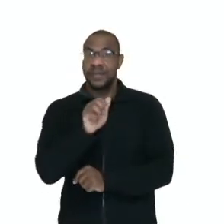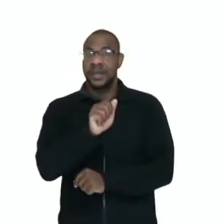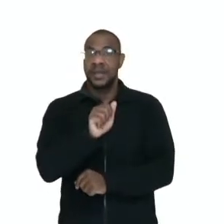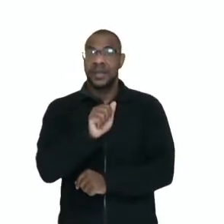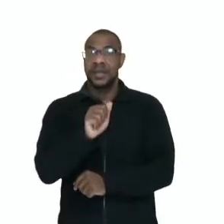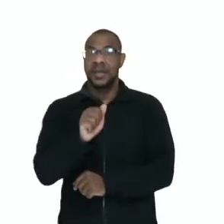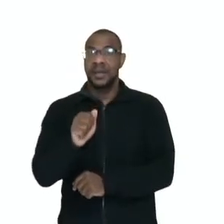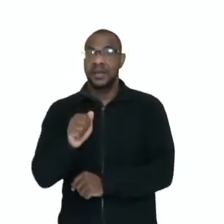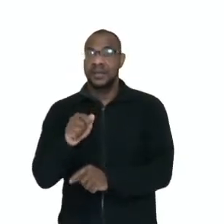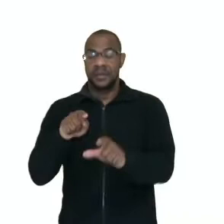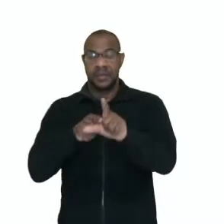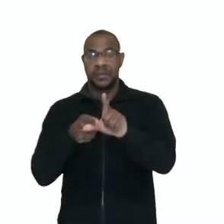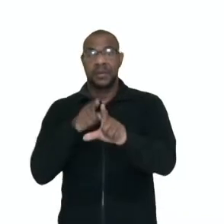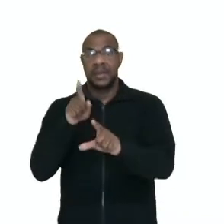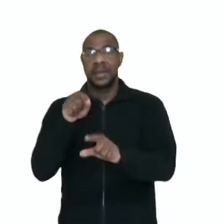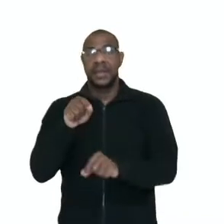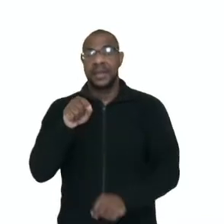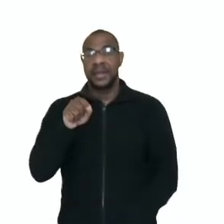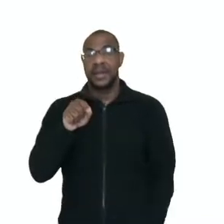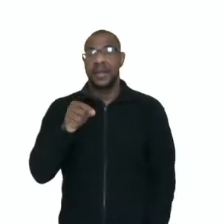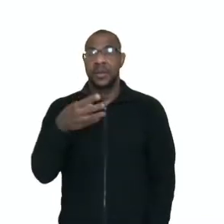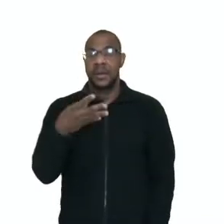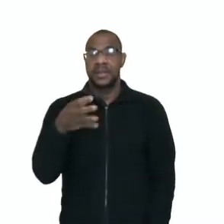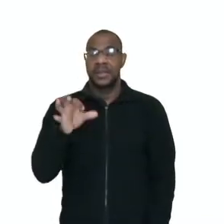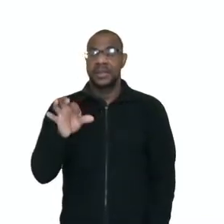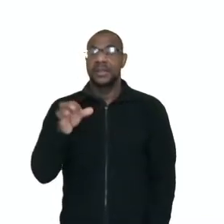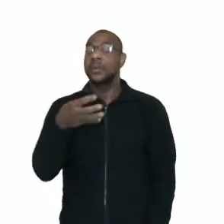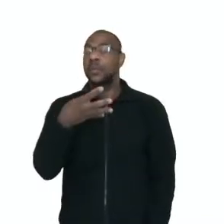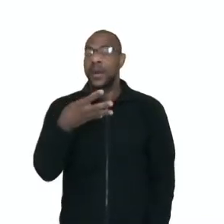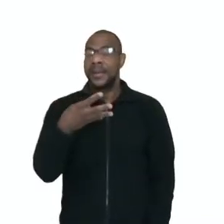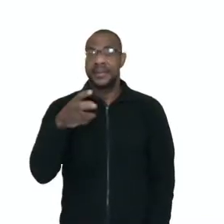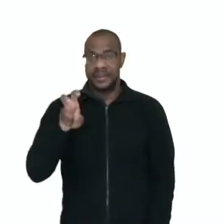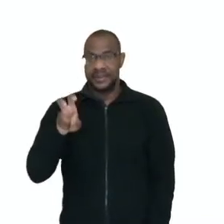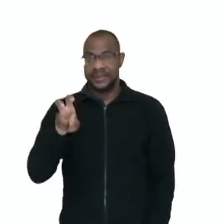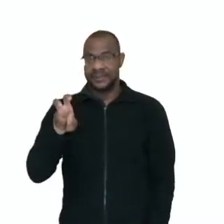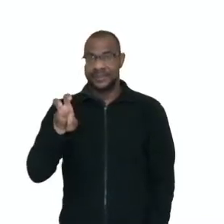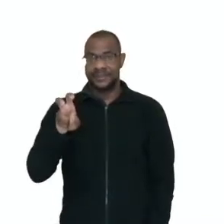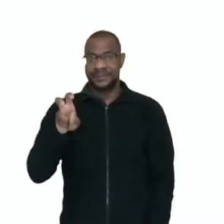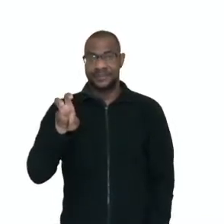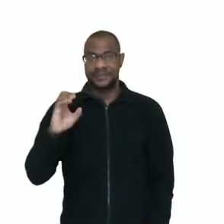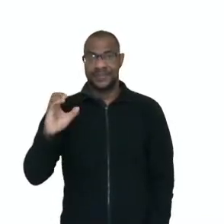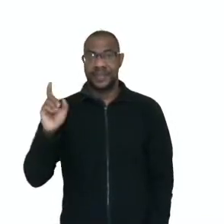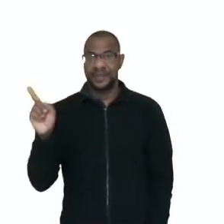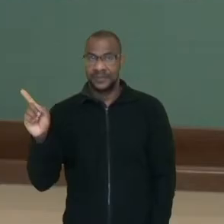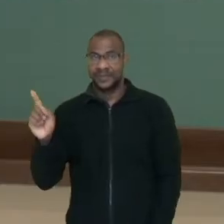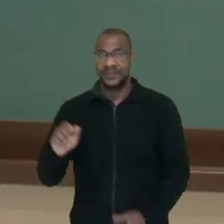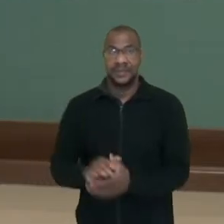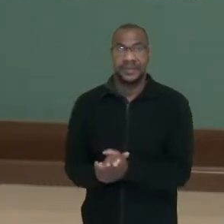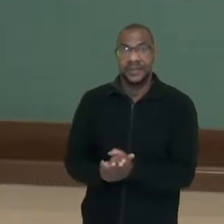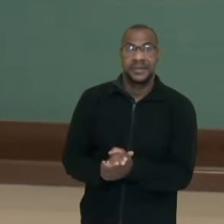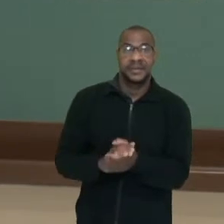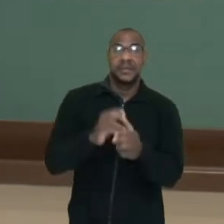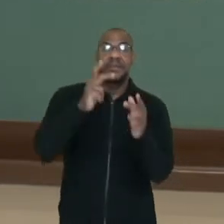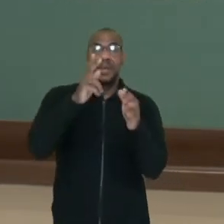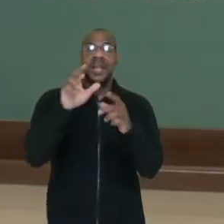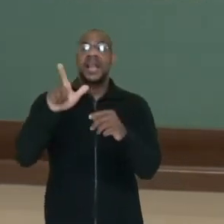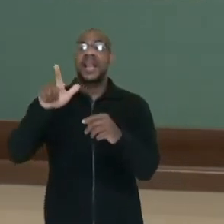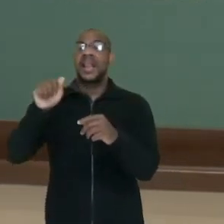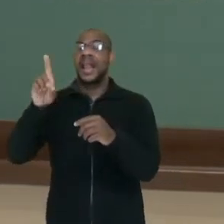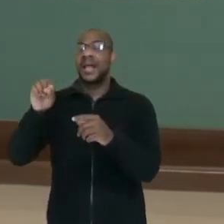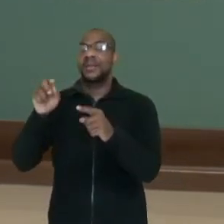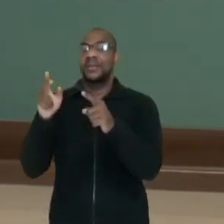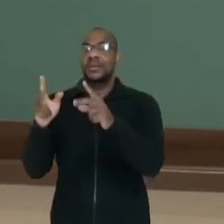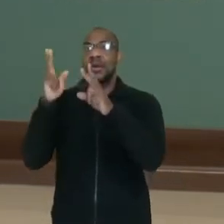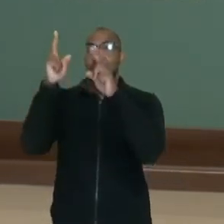é 45 graus. Octógono regular, gente, tá bom? Todos os lados são iguais, portanto, todos os